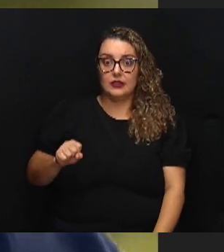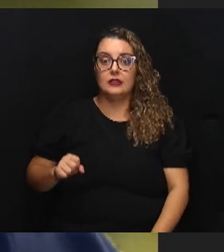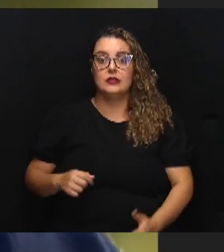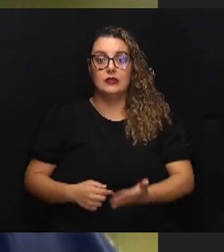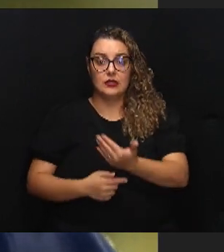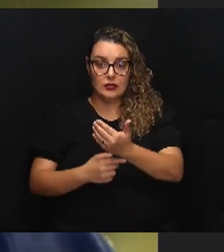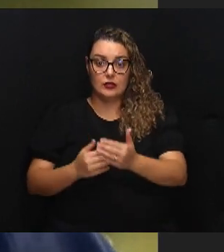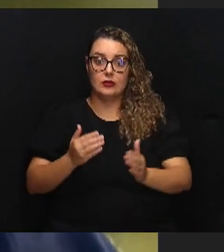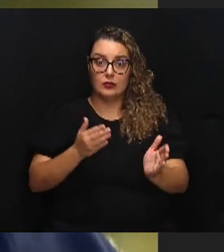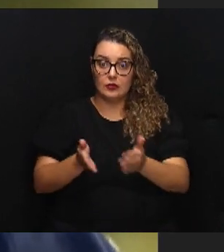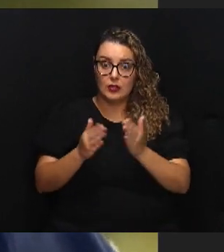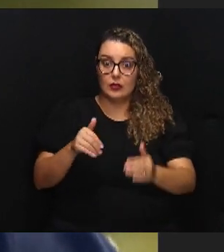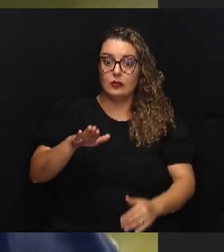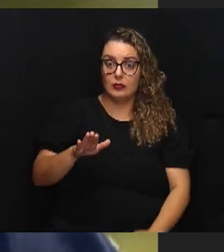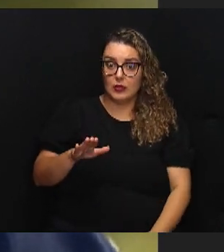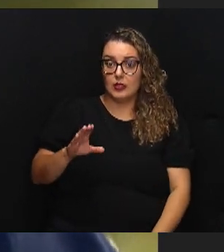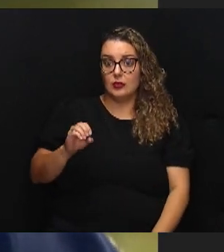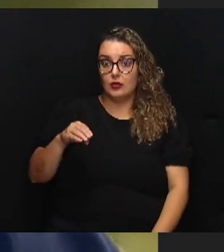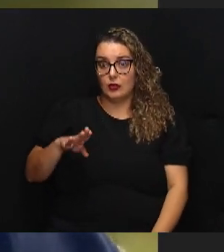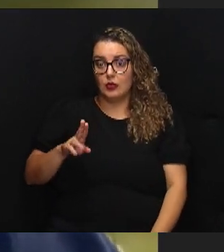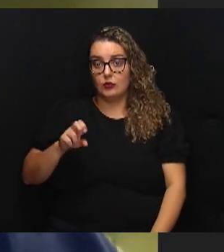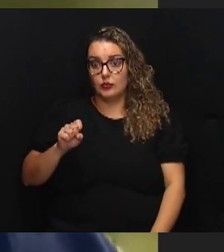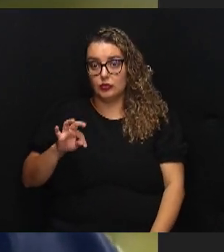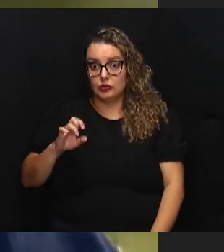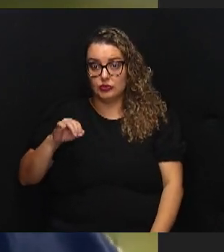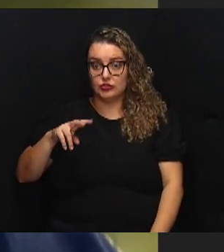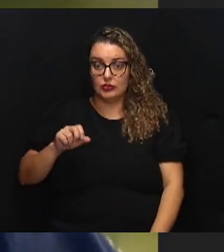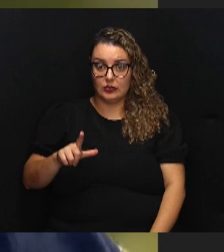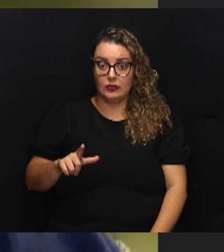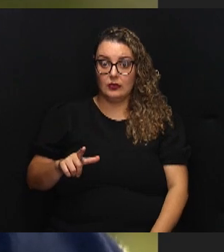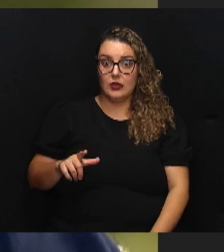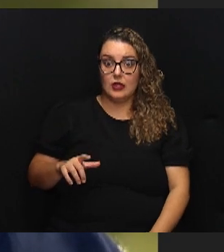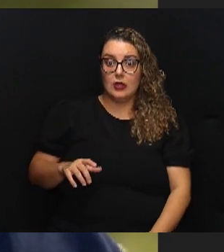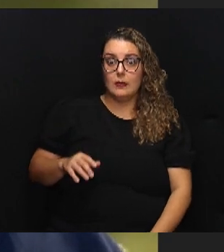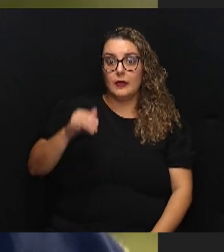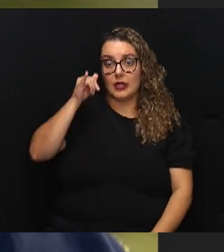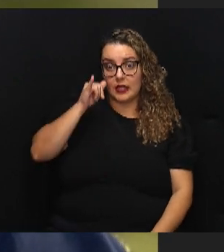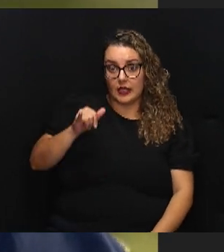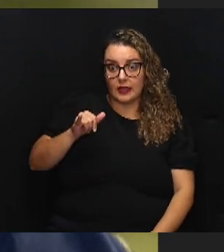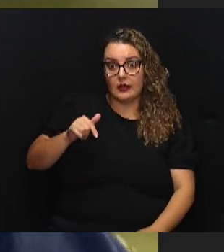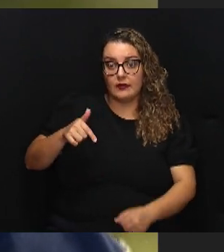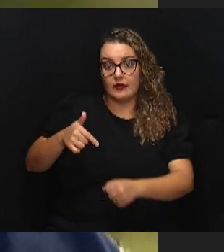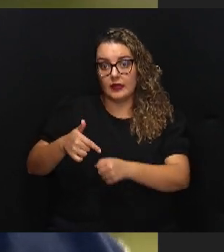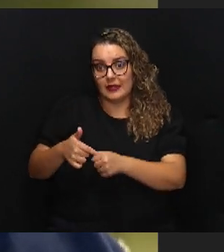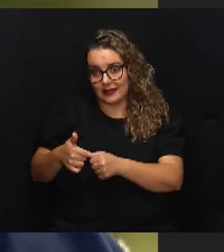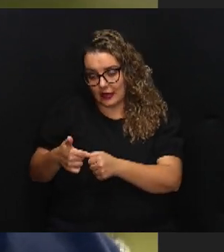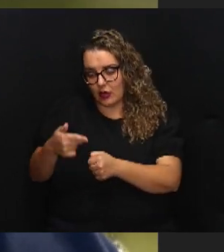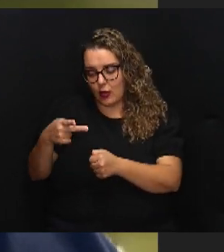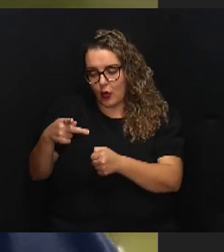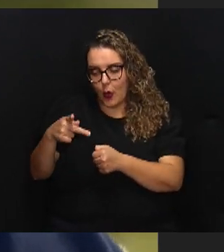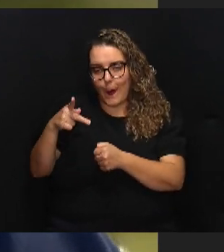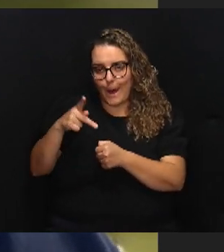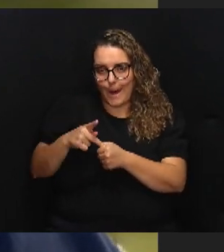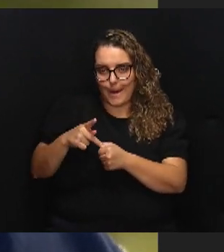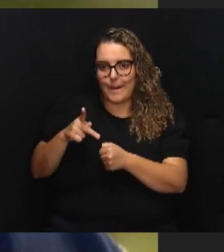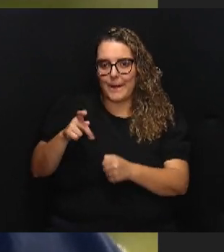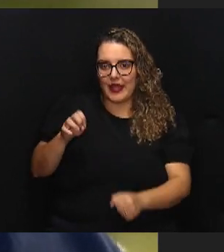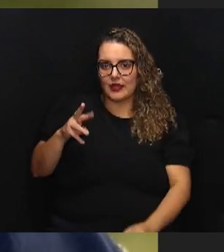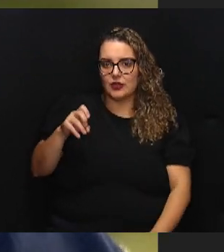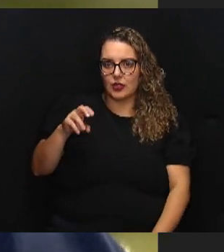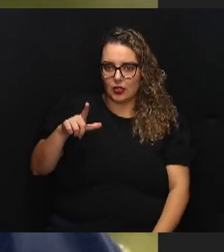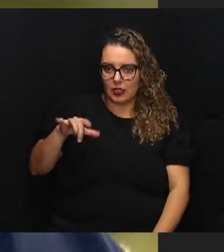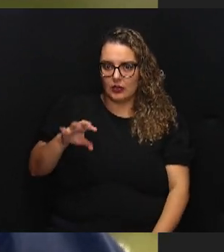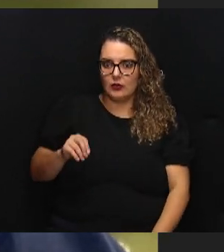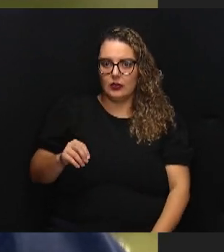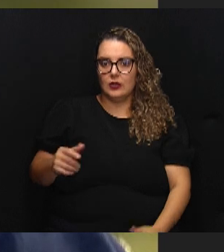para gerar-se mais combustíveis, visando a desfossilização da matriz energética, visando reduzir a nossa